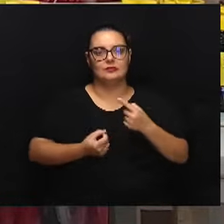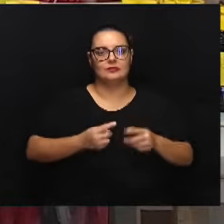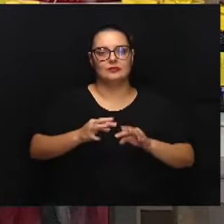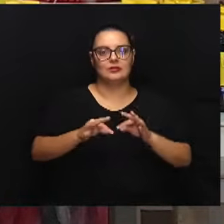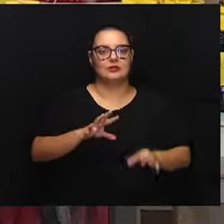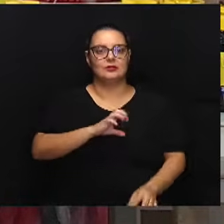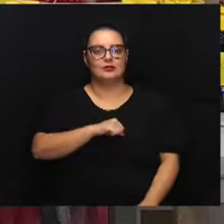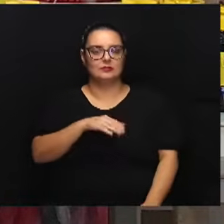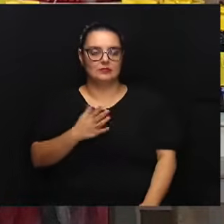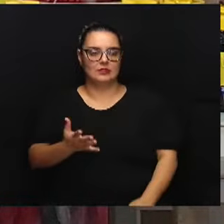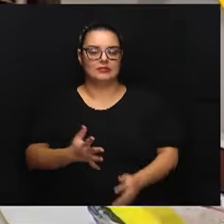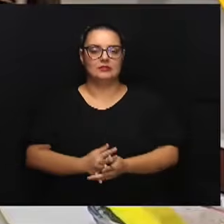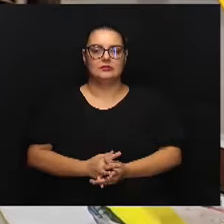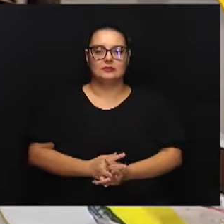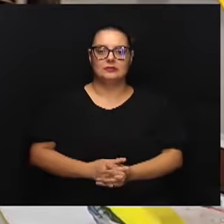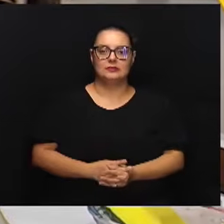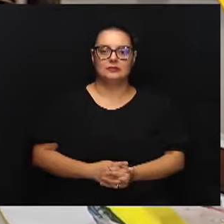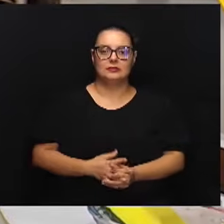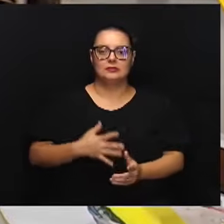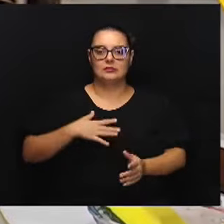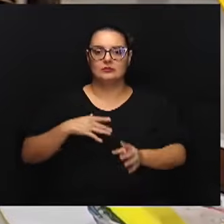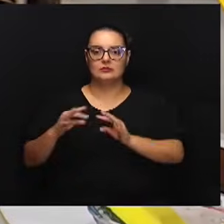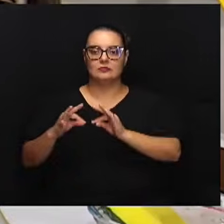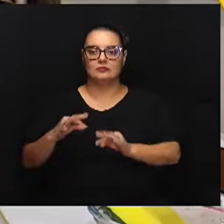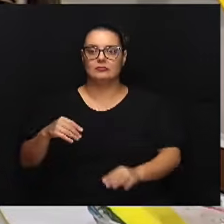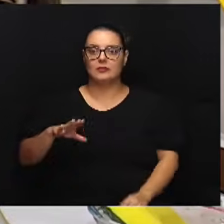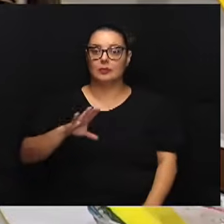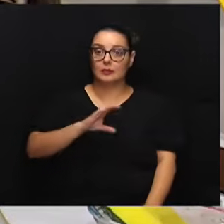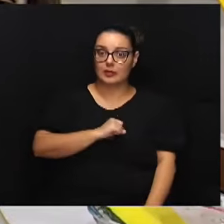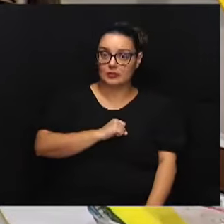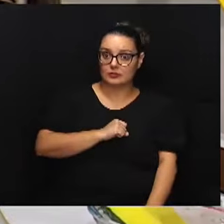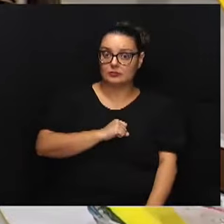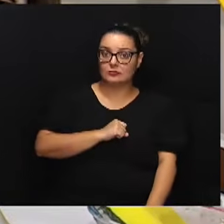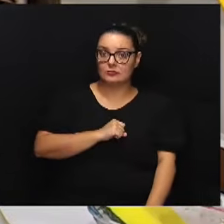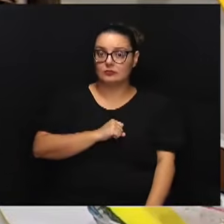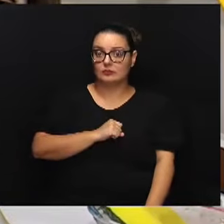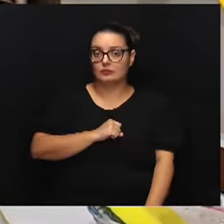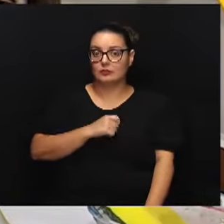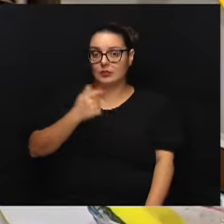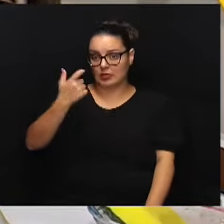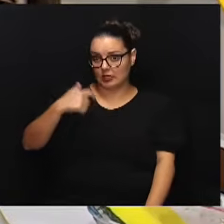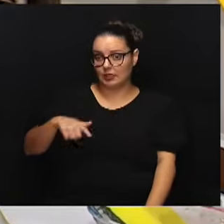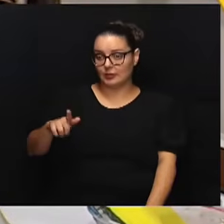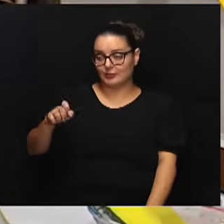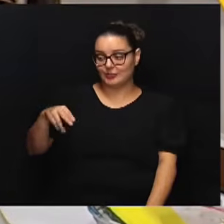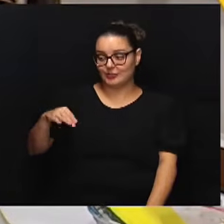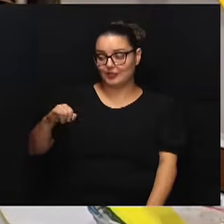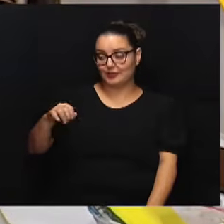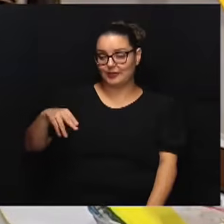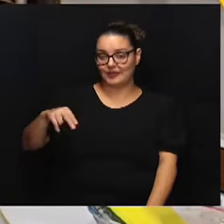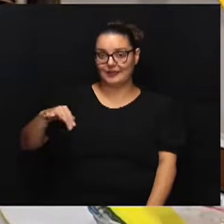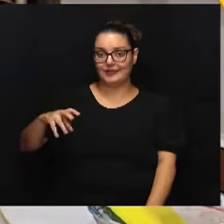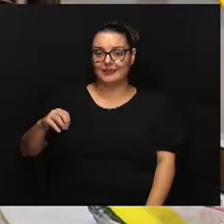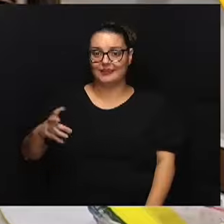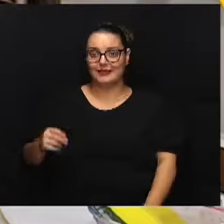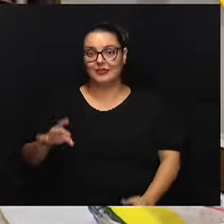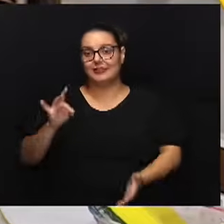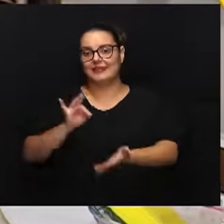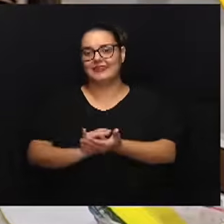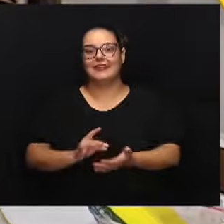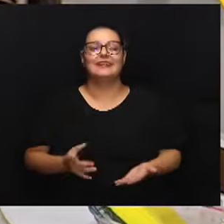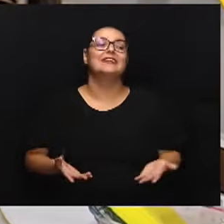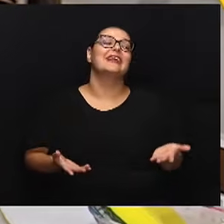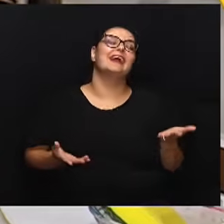gosta? A minha técnica que eu mais gosto, eu sou geminiano nato, então eu não gosto de ficar